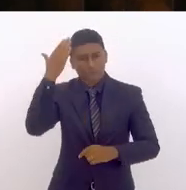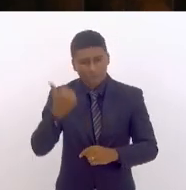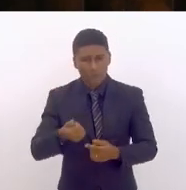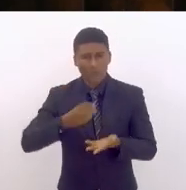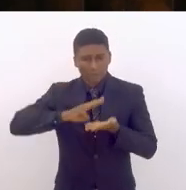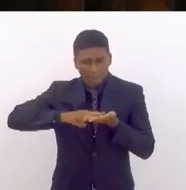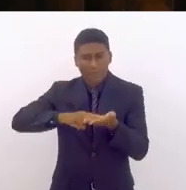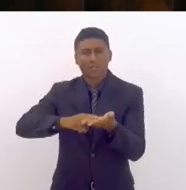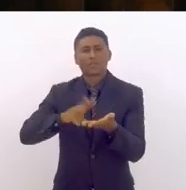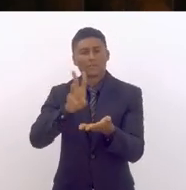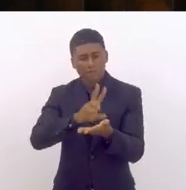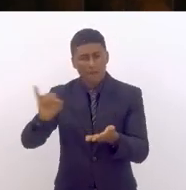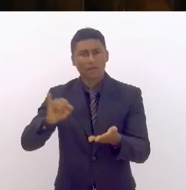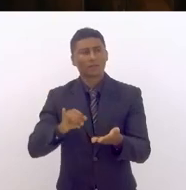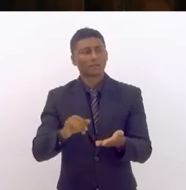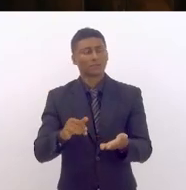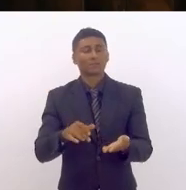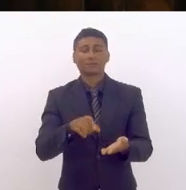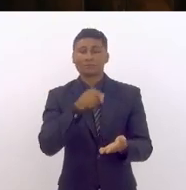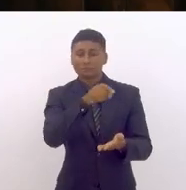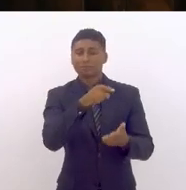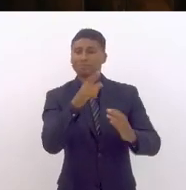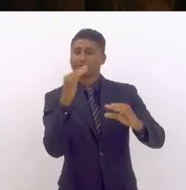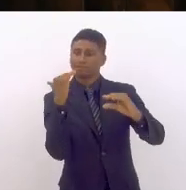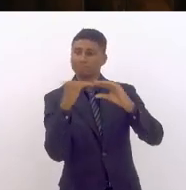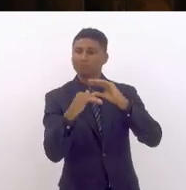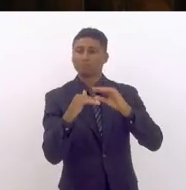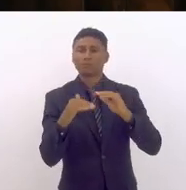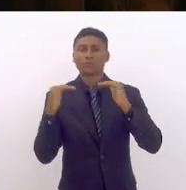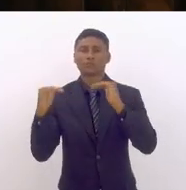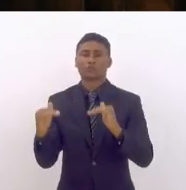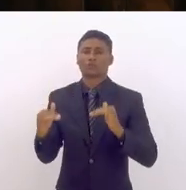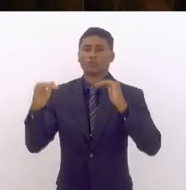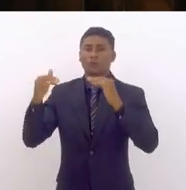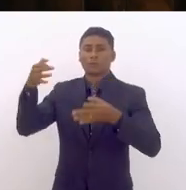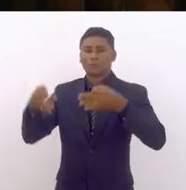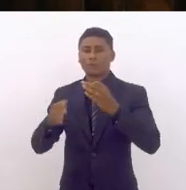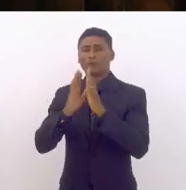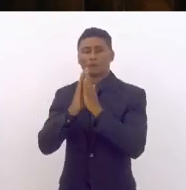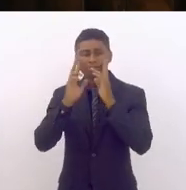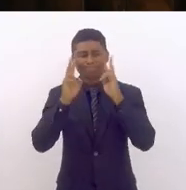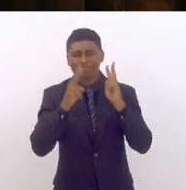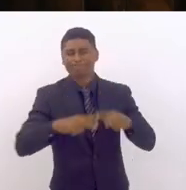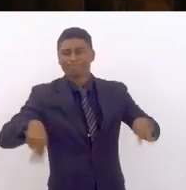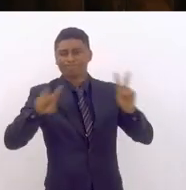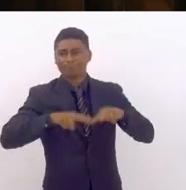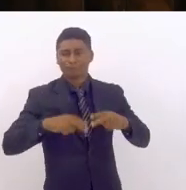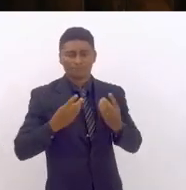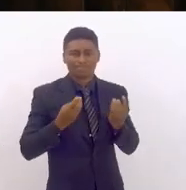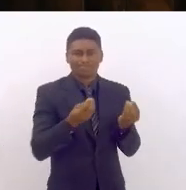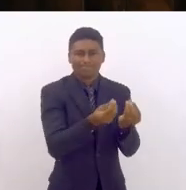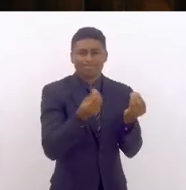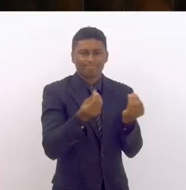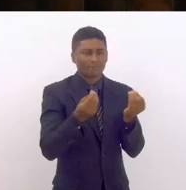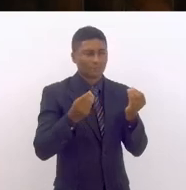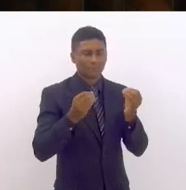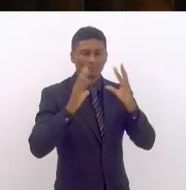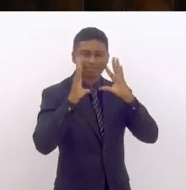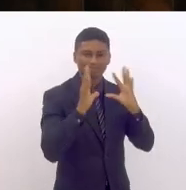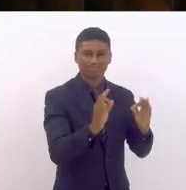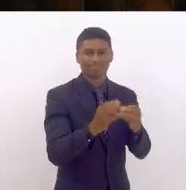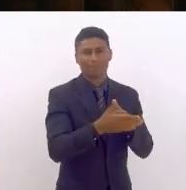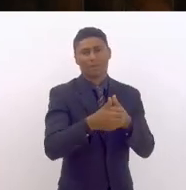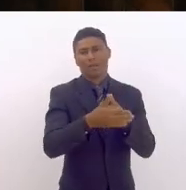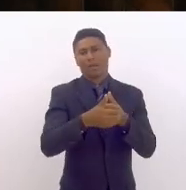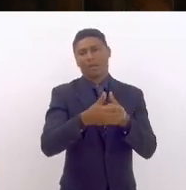vai chegar lá em cima, que o STF possa olhar com carinho, olhar com uma atenção. Eu sei que